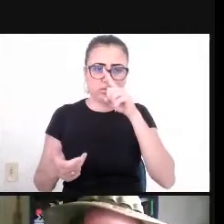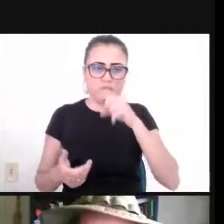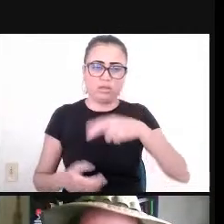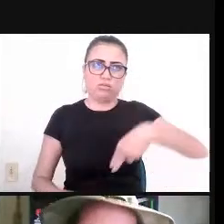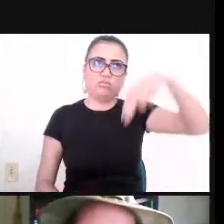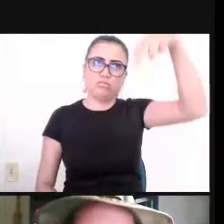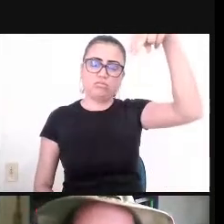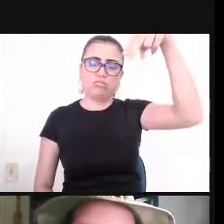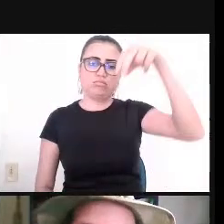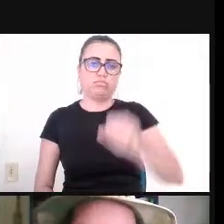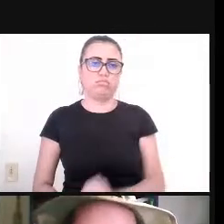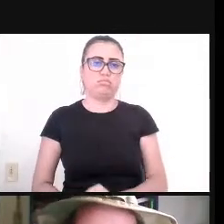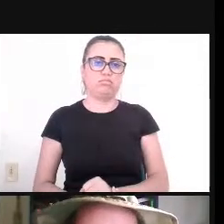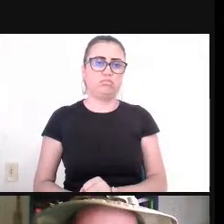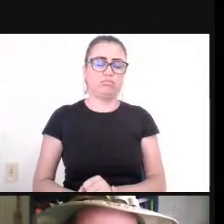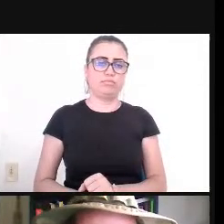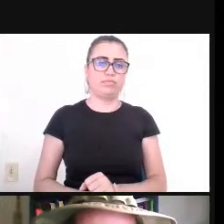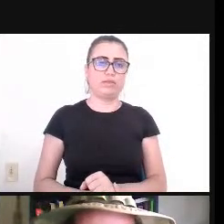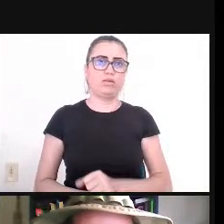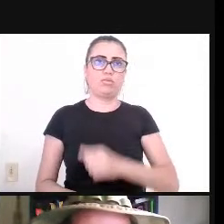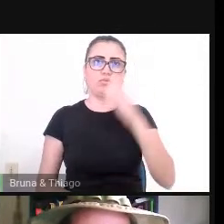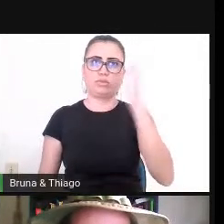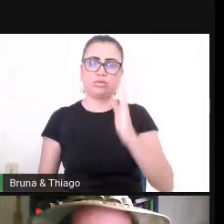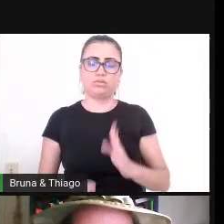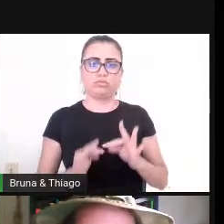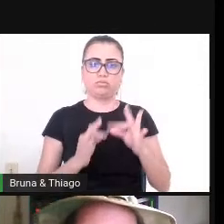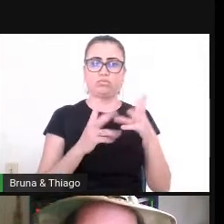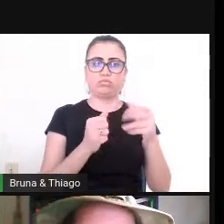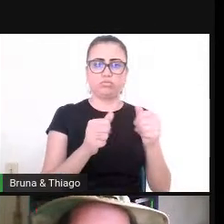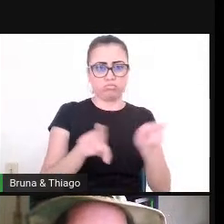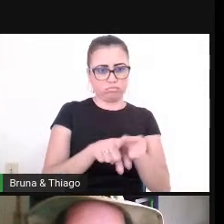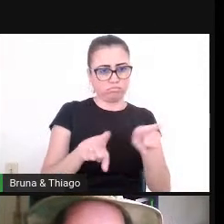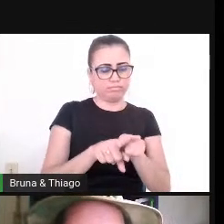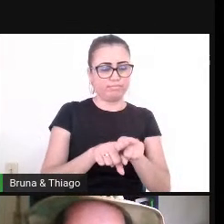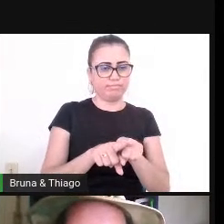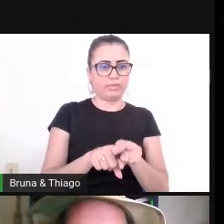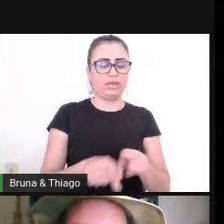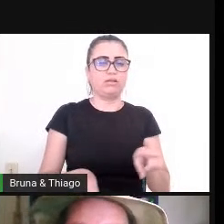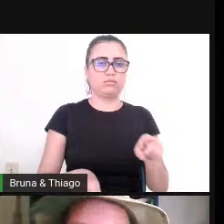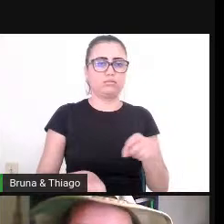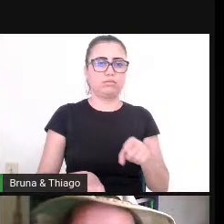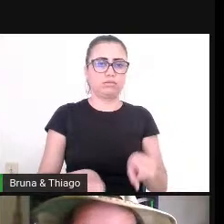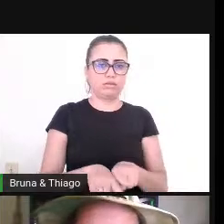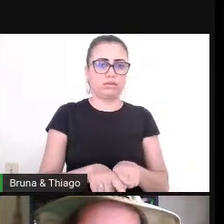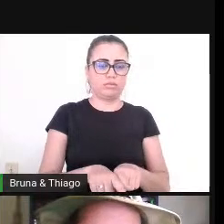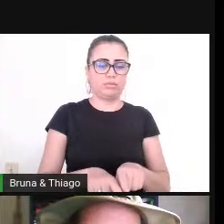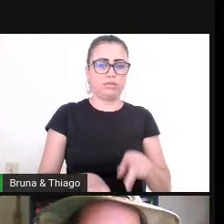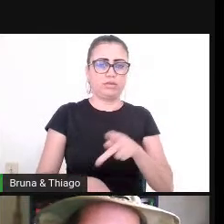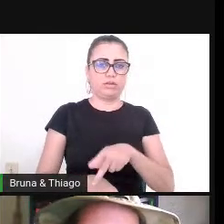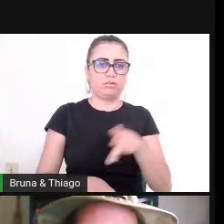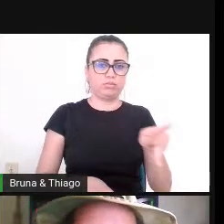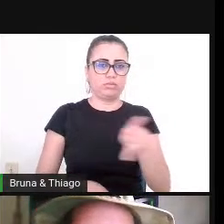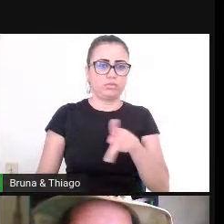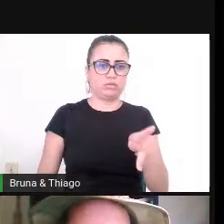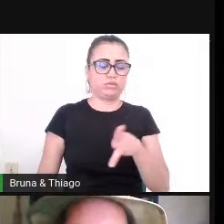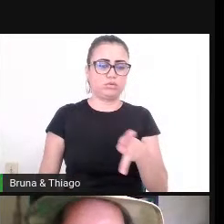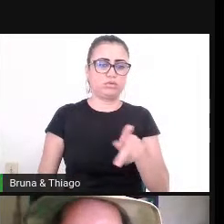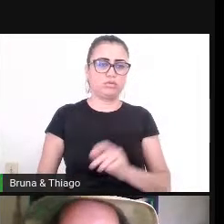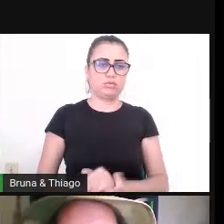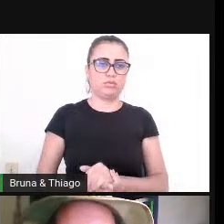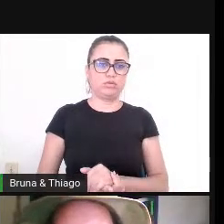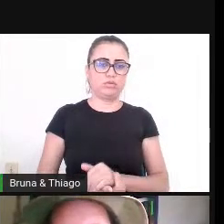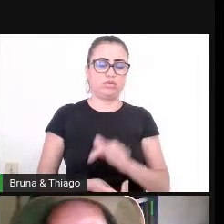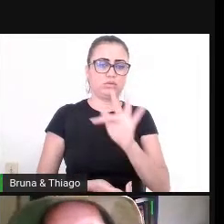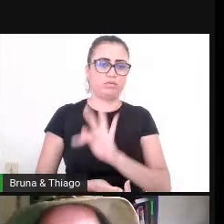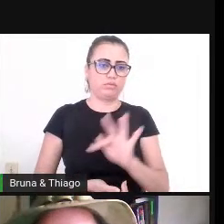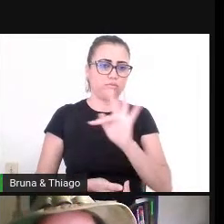norte, e vou fazer uma prévia aí do Brasil também. Além de professor ali no Centro Universitário São Lucas, eu sou colaborador, né, e